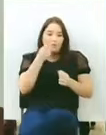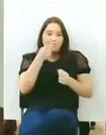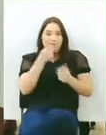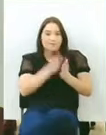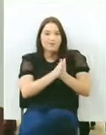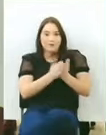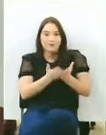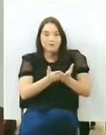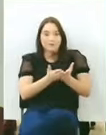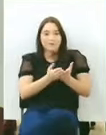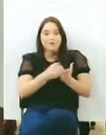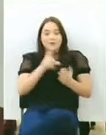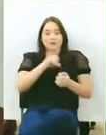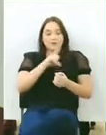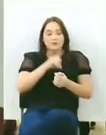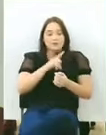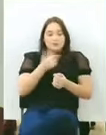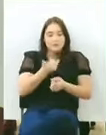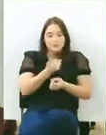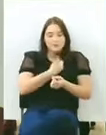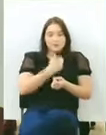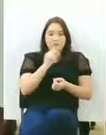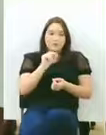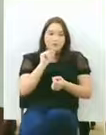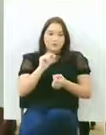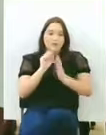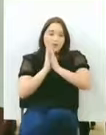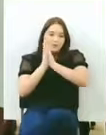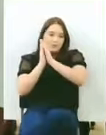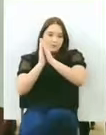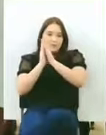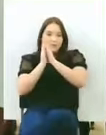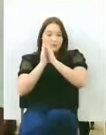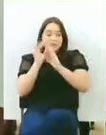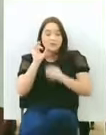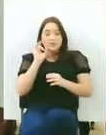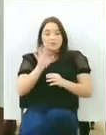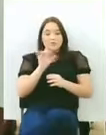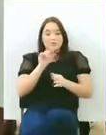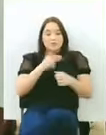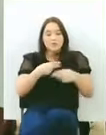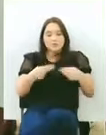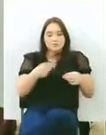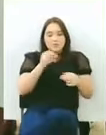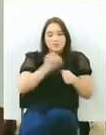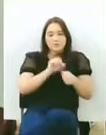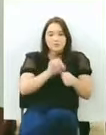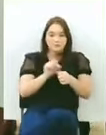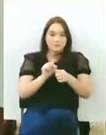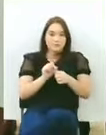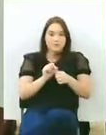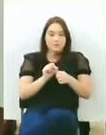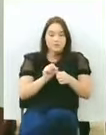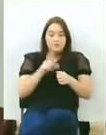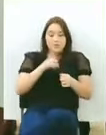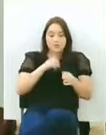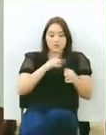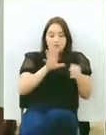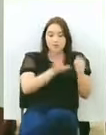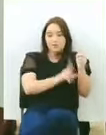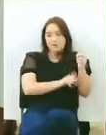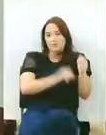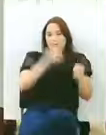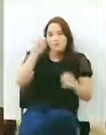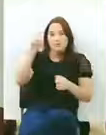bíblica interessante, porque glória é aquela palavra que exalta a soma de todas as virtudes de Deus.